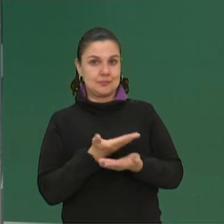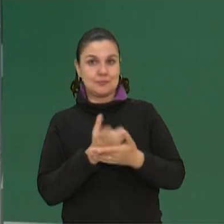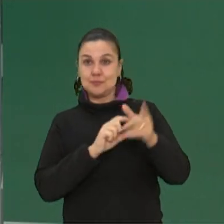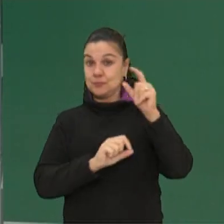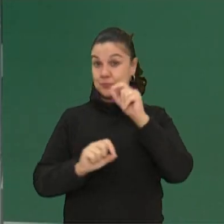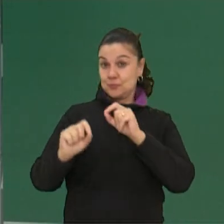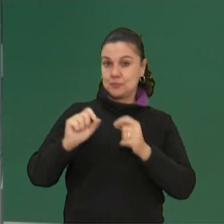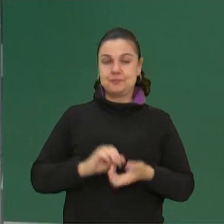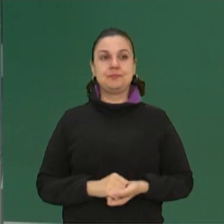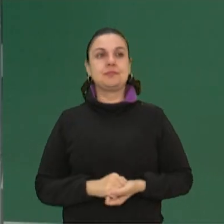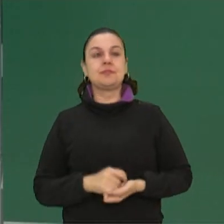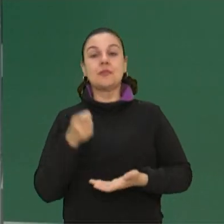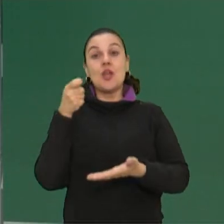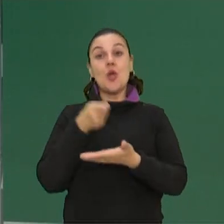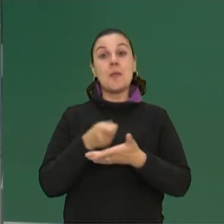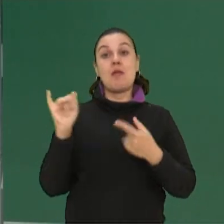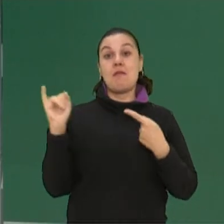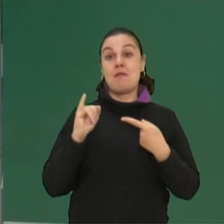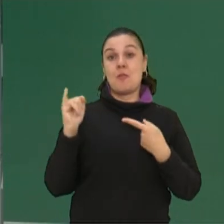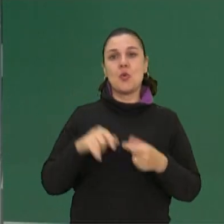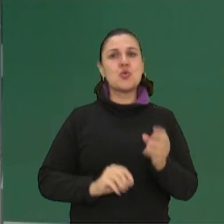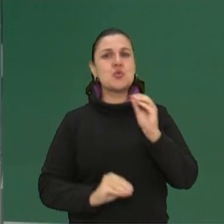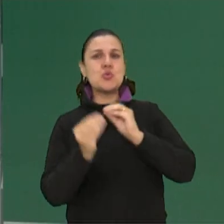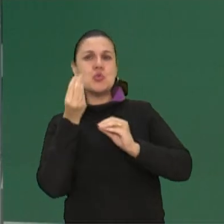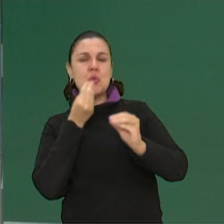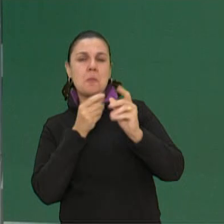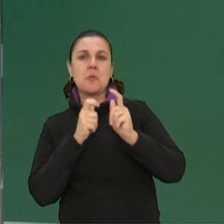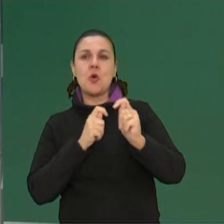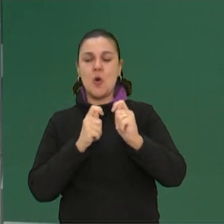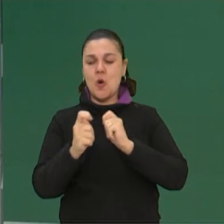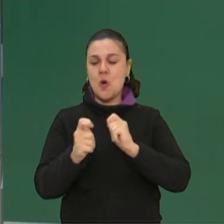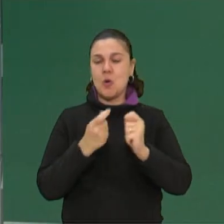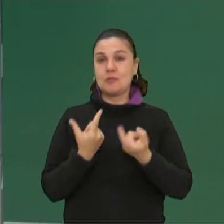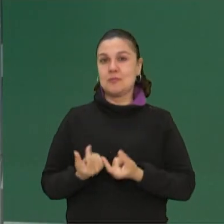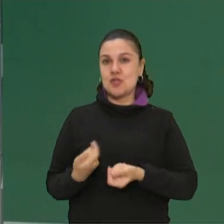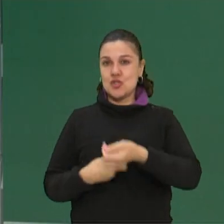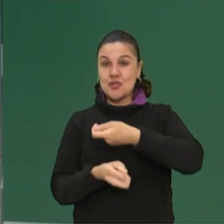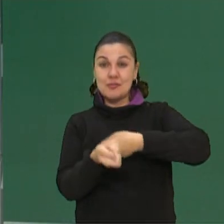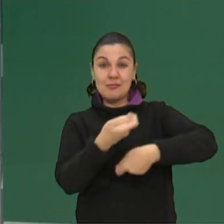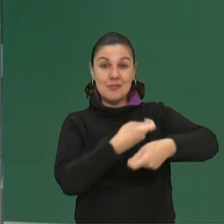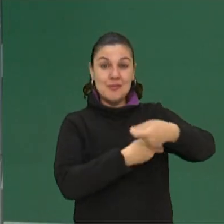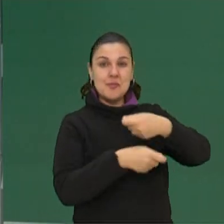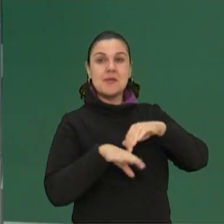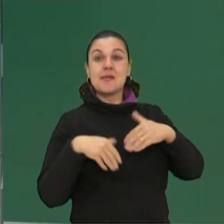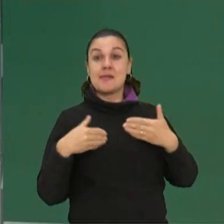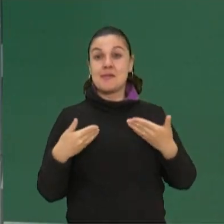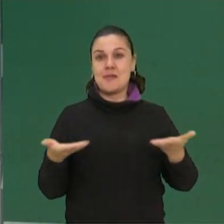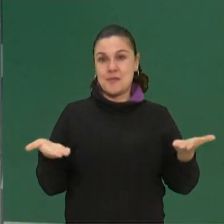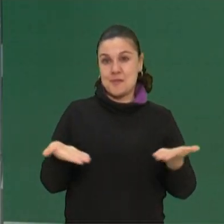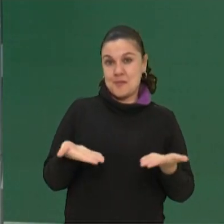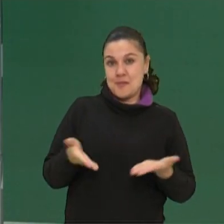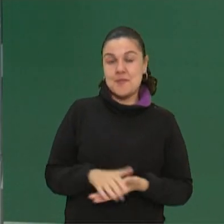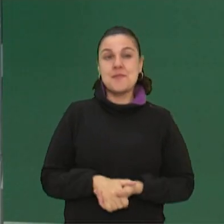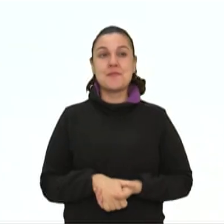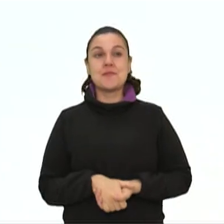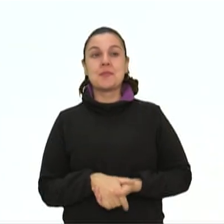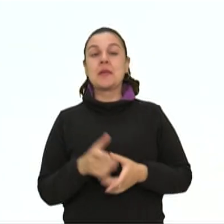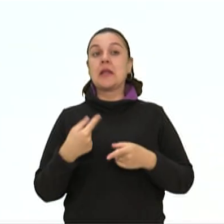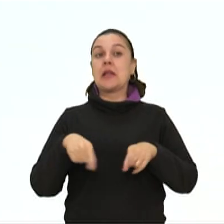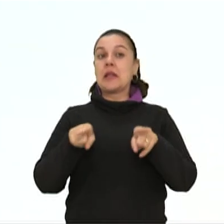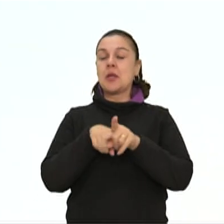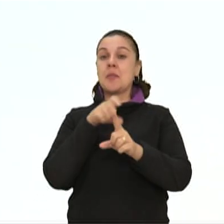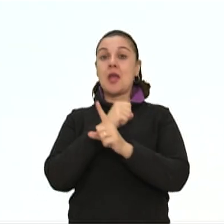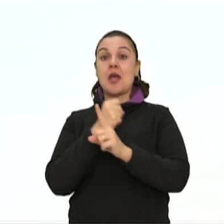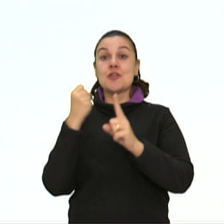hoje. A cobrança dos impostos, o controle de toda essa administração. E hoje nós vamos falar ainda sobre